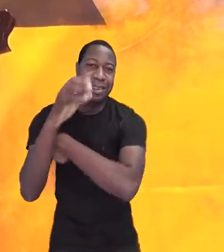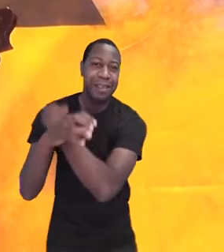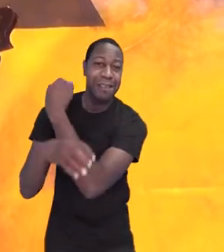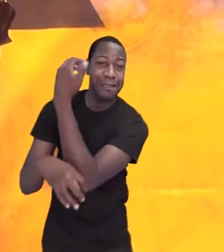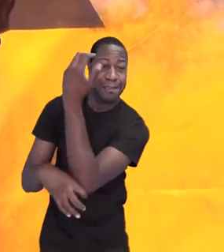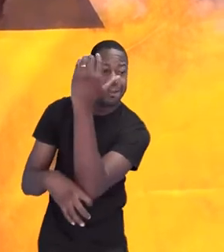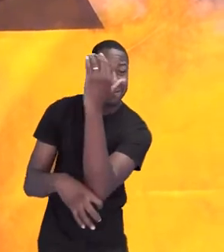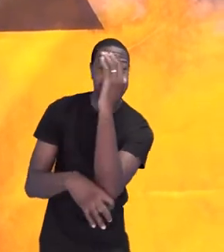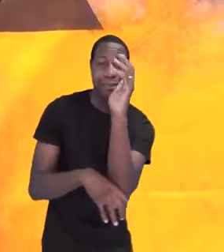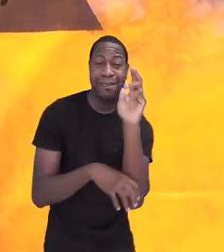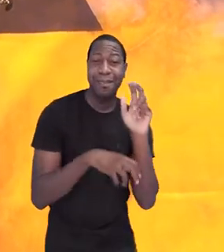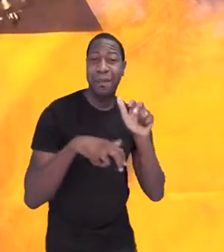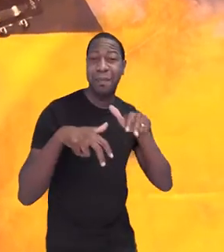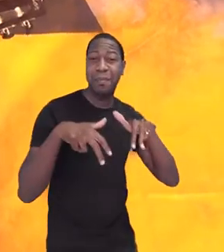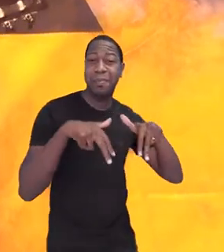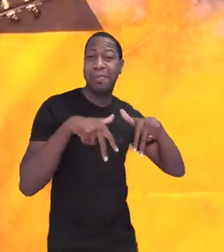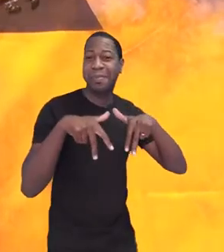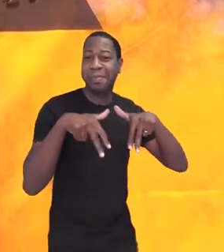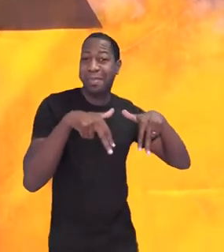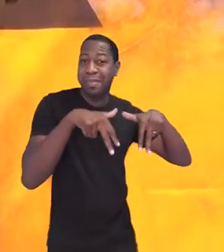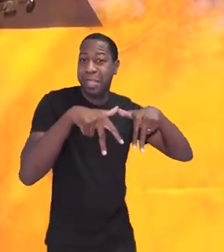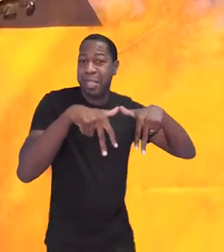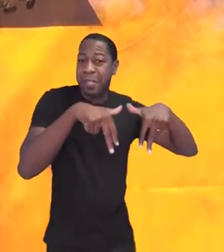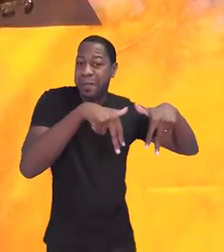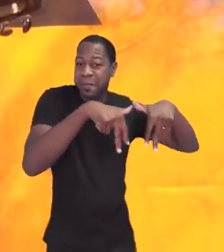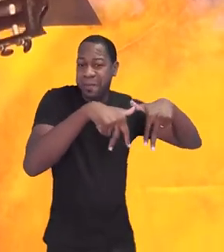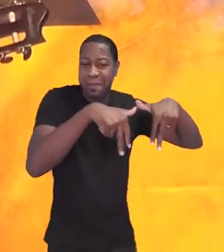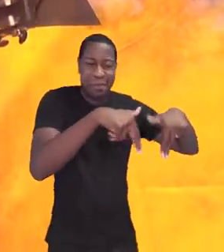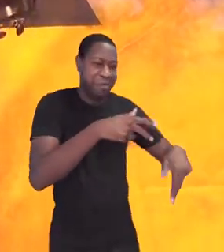afobadas, braços dados de pressinha.